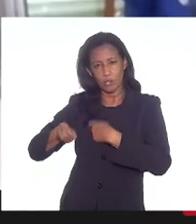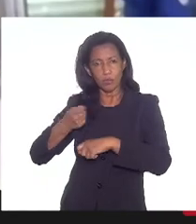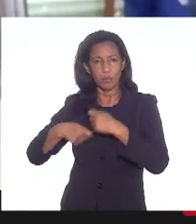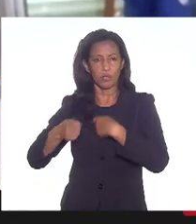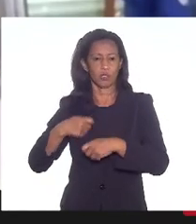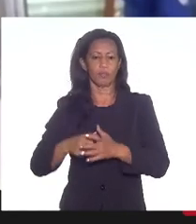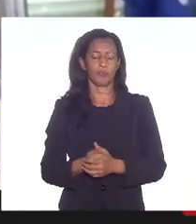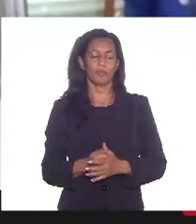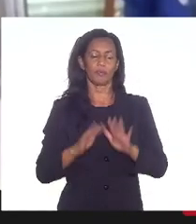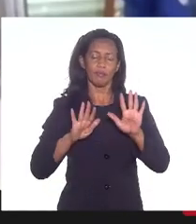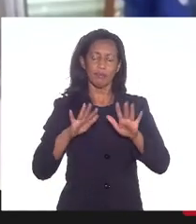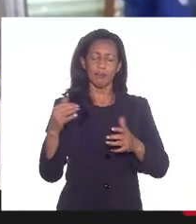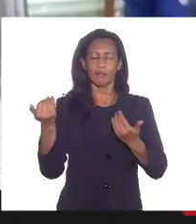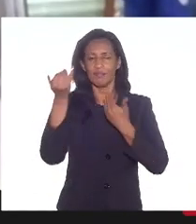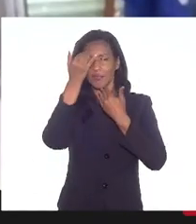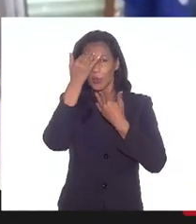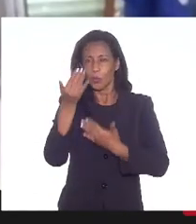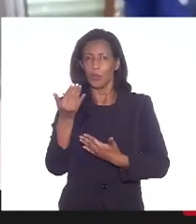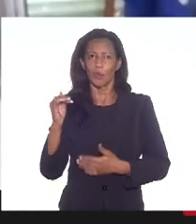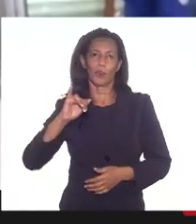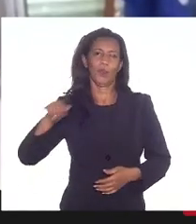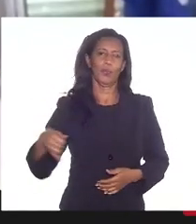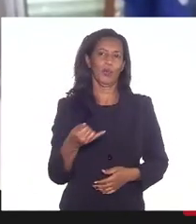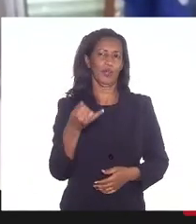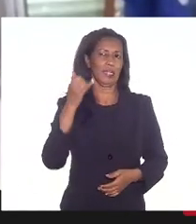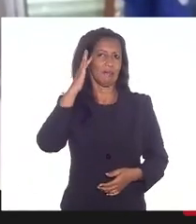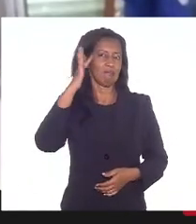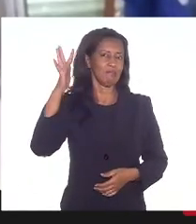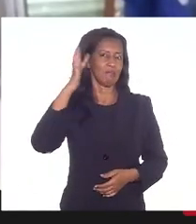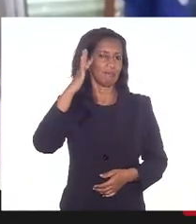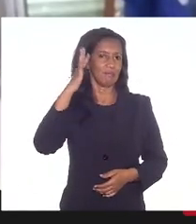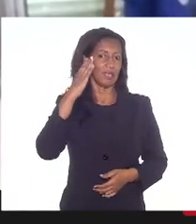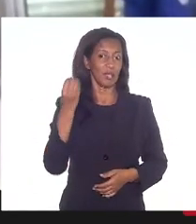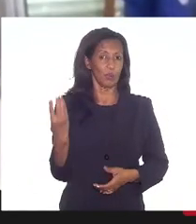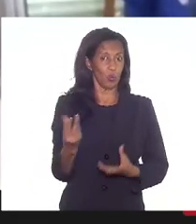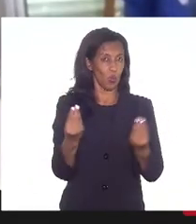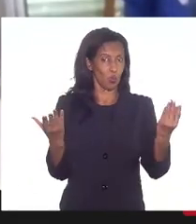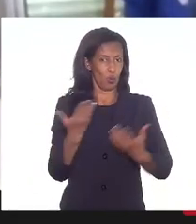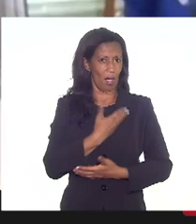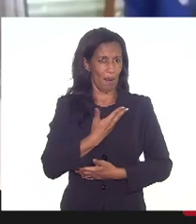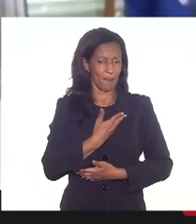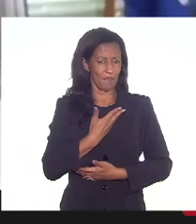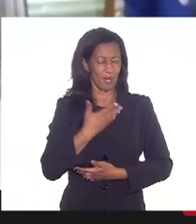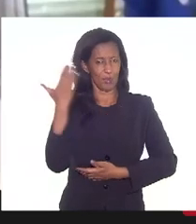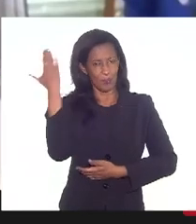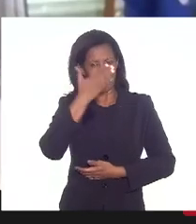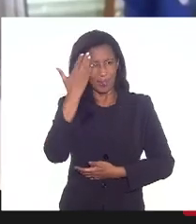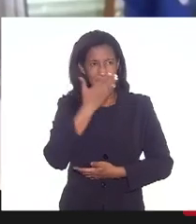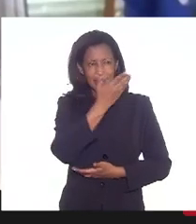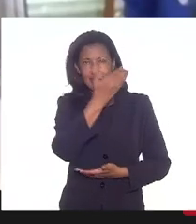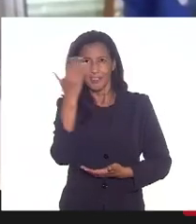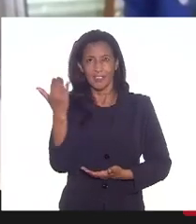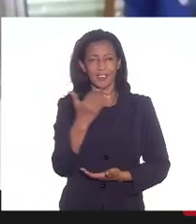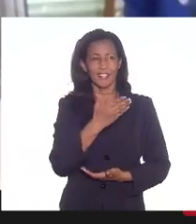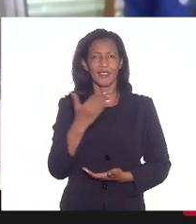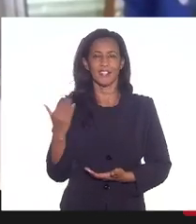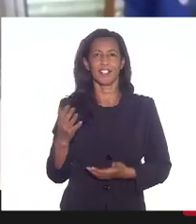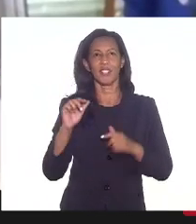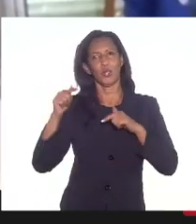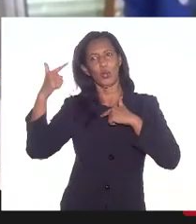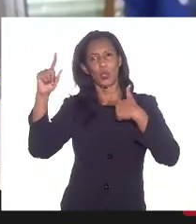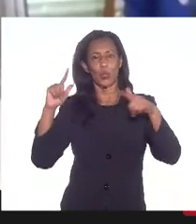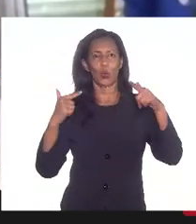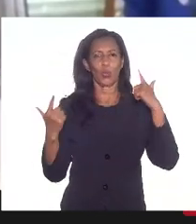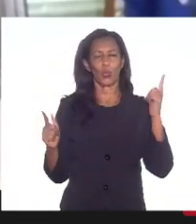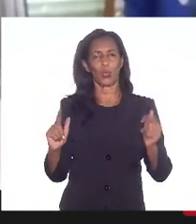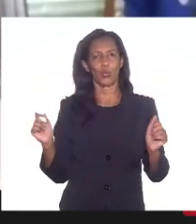ter a oportunidade de fazer essa reflexão e com muitos amigos aqui presentes, Ricardo Martins, Francisco Victor e outros aí, que